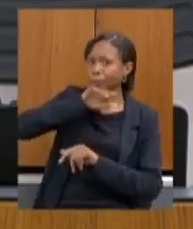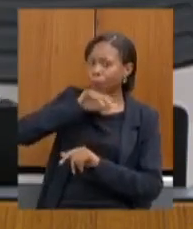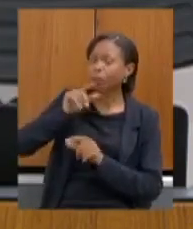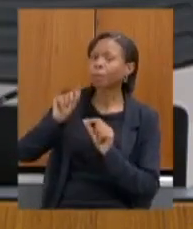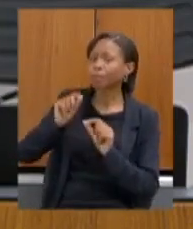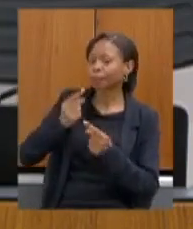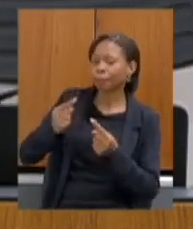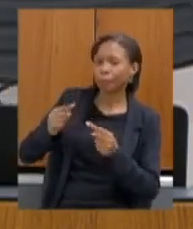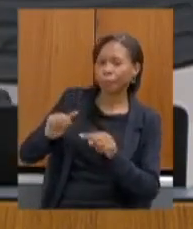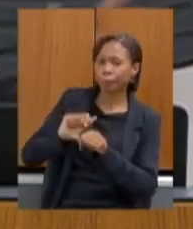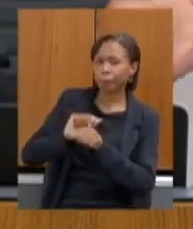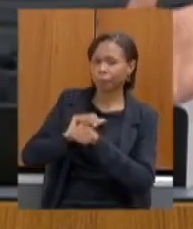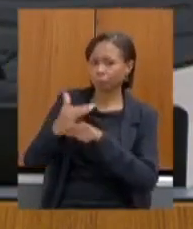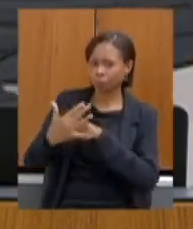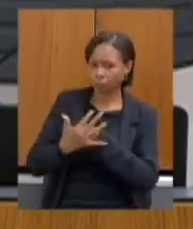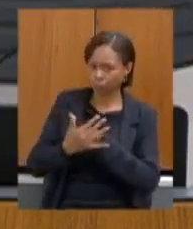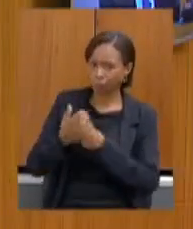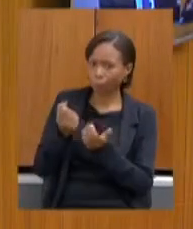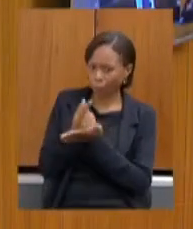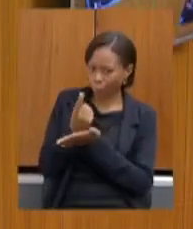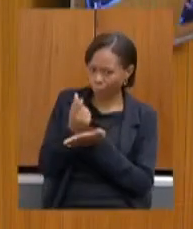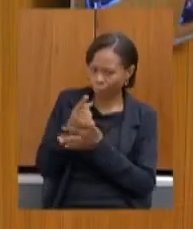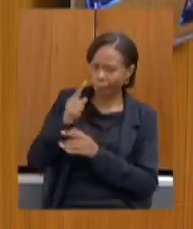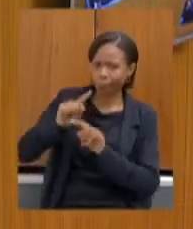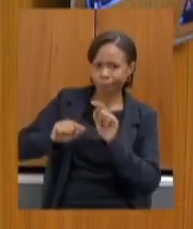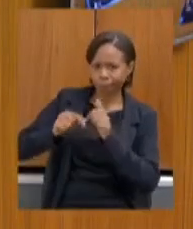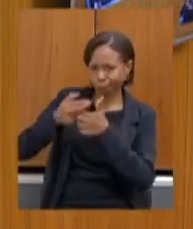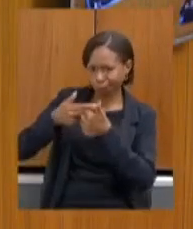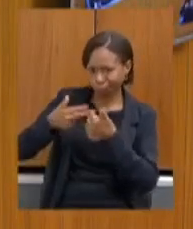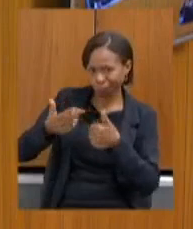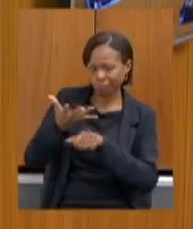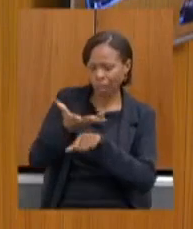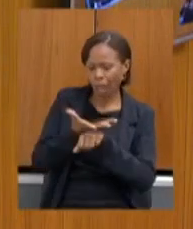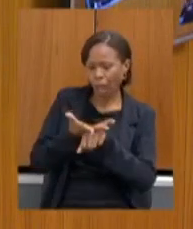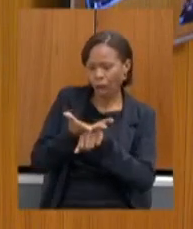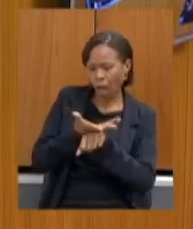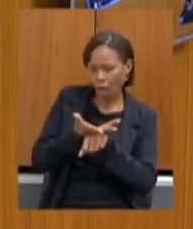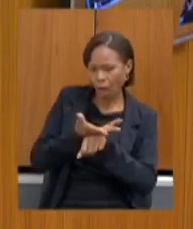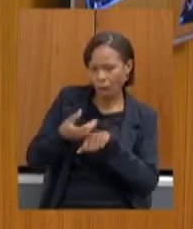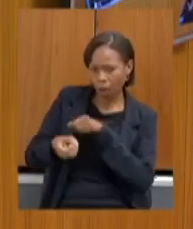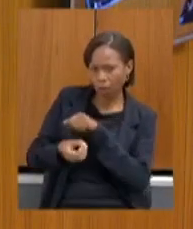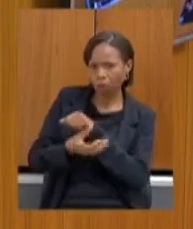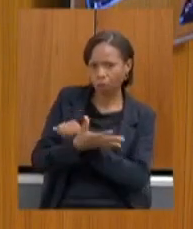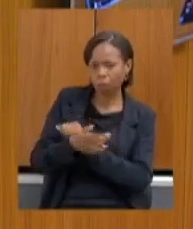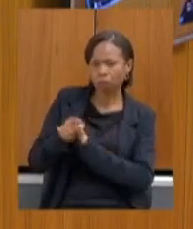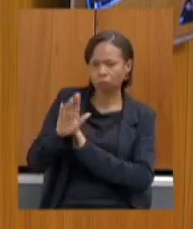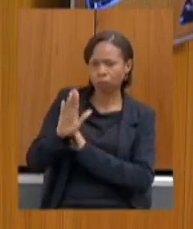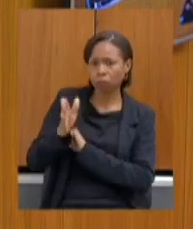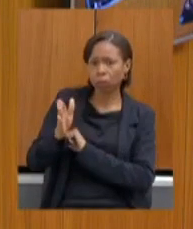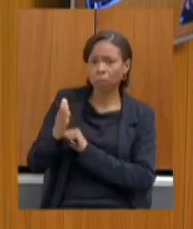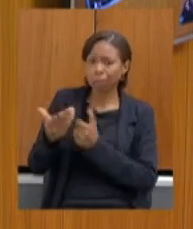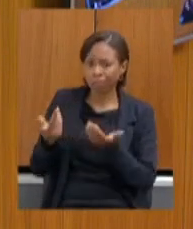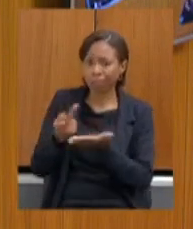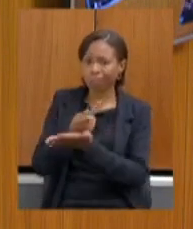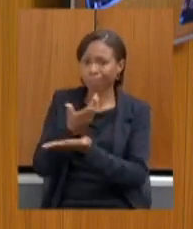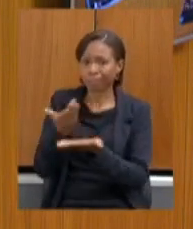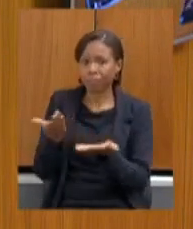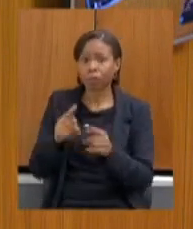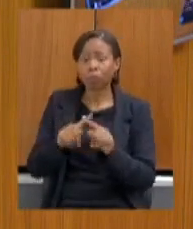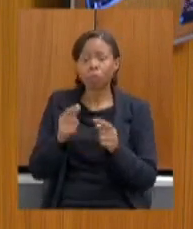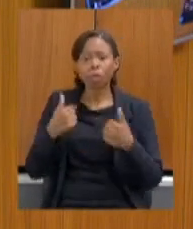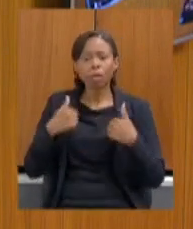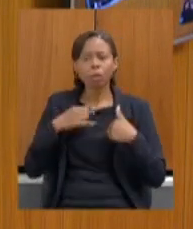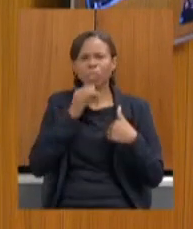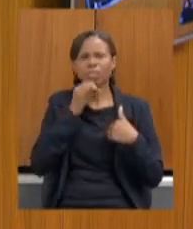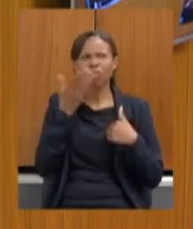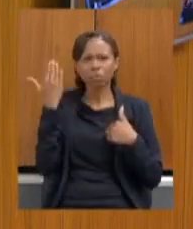compra de aparelhos, foi falado isso aqui, e a nossa, o que a gente se propõe, eu quando entrei